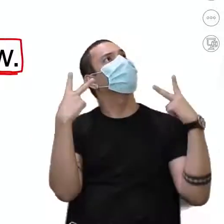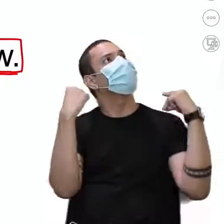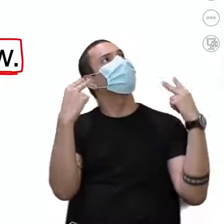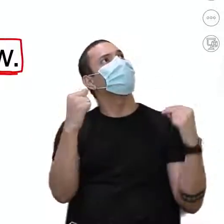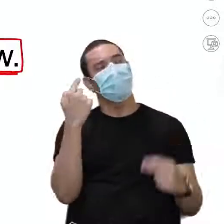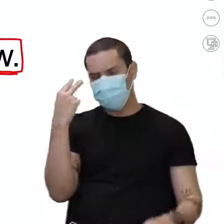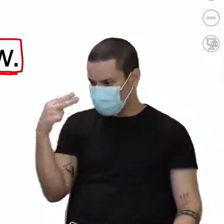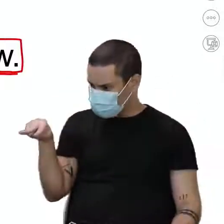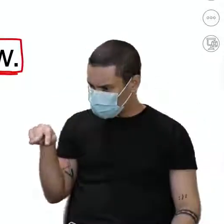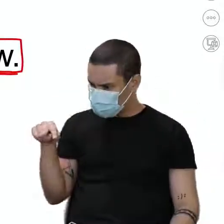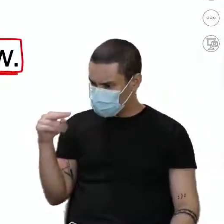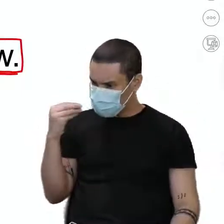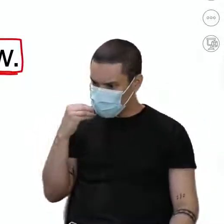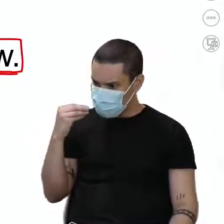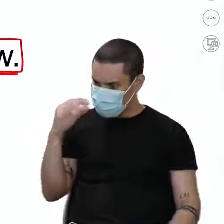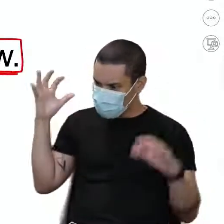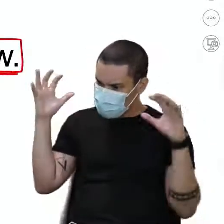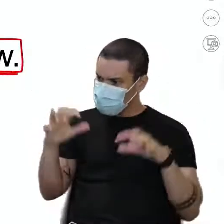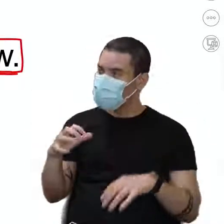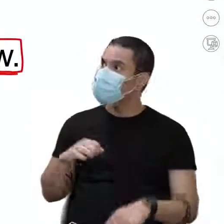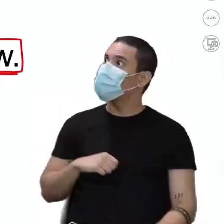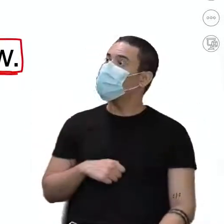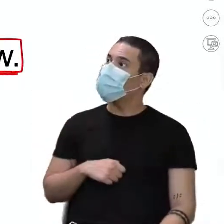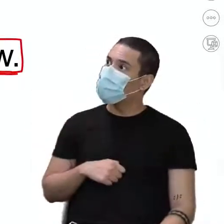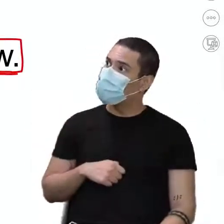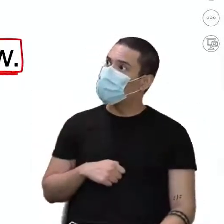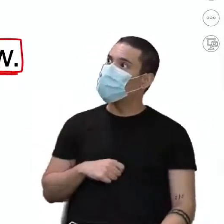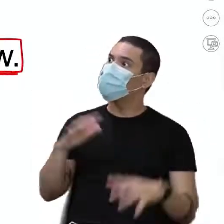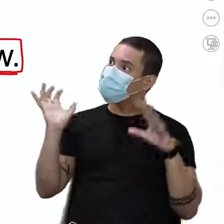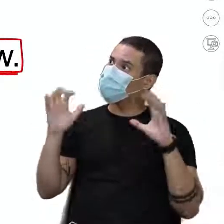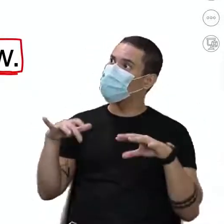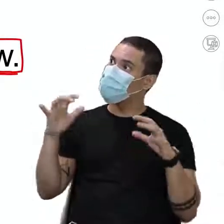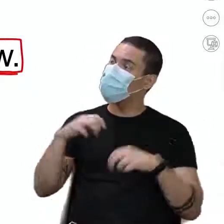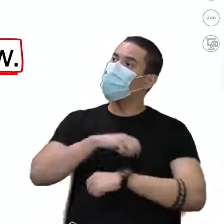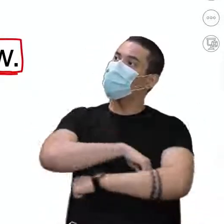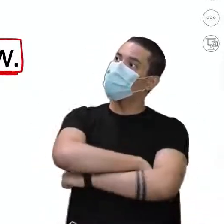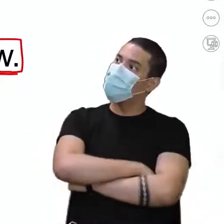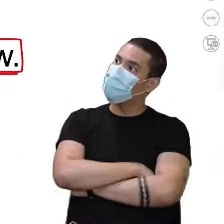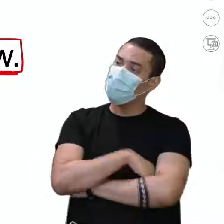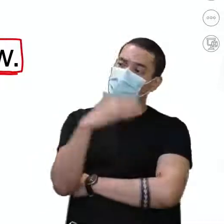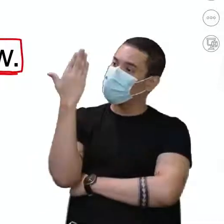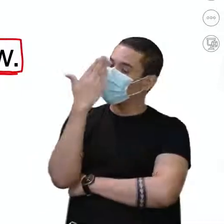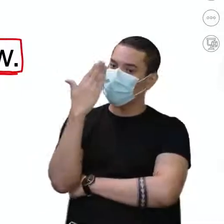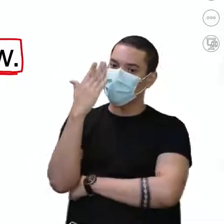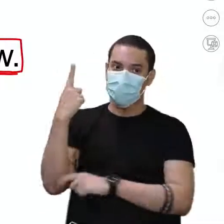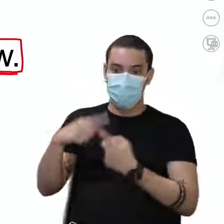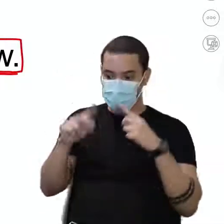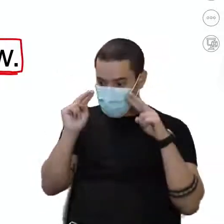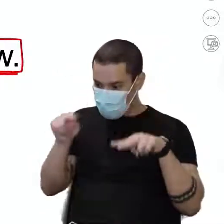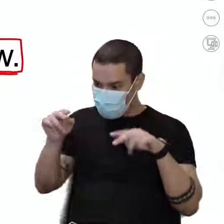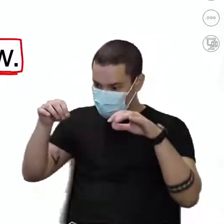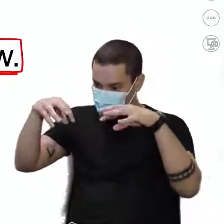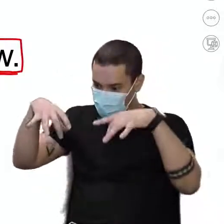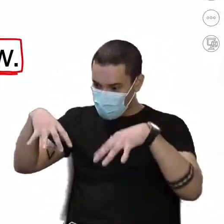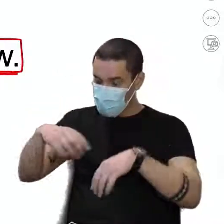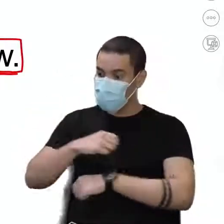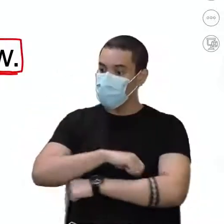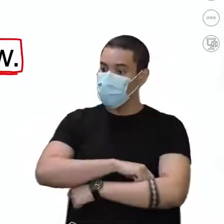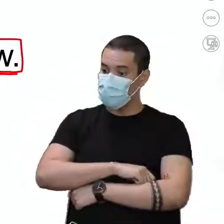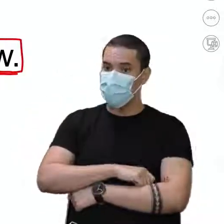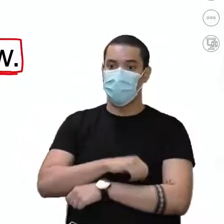pela evidência, ou seja, essa ação acabou de acabar porque o chão ainda está molhado. It